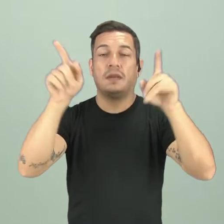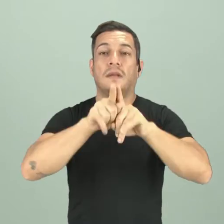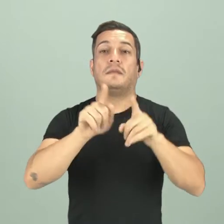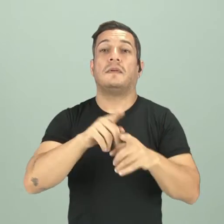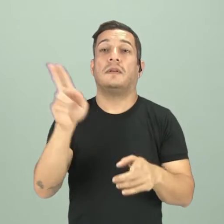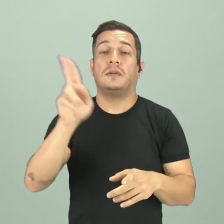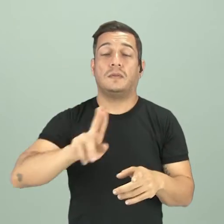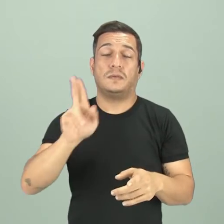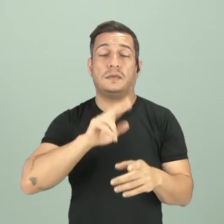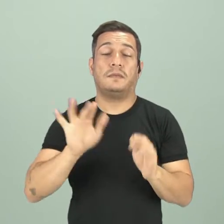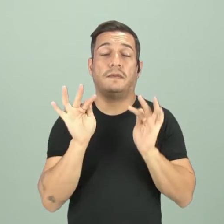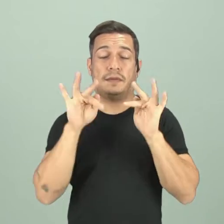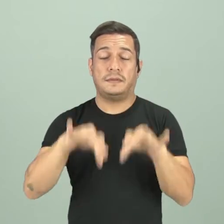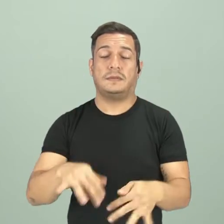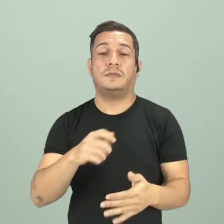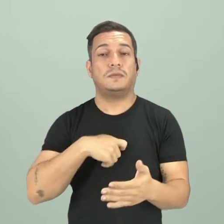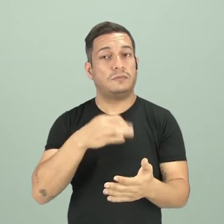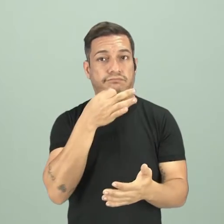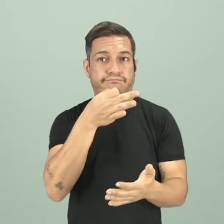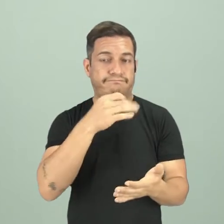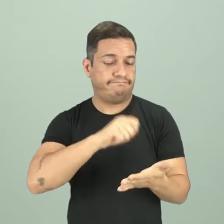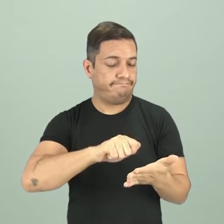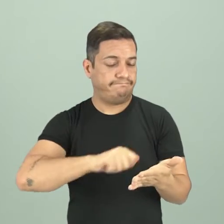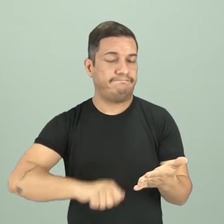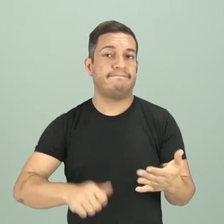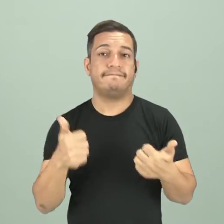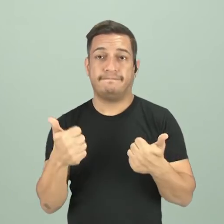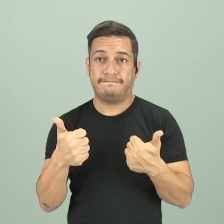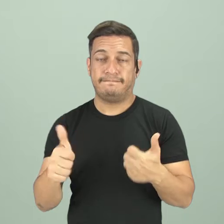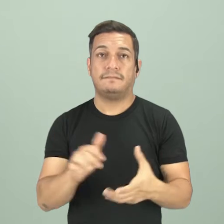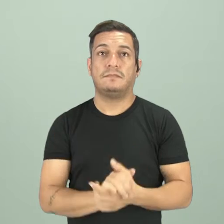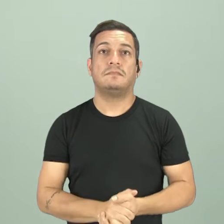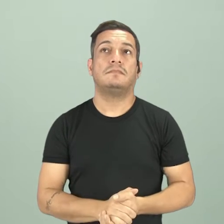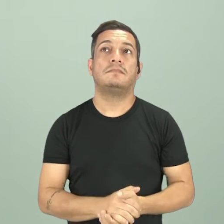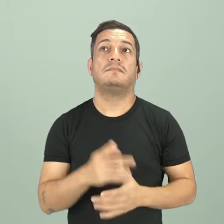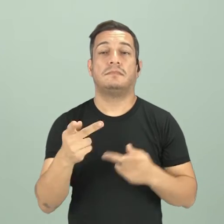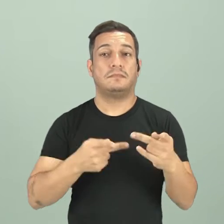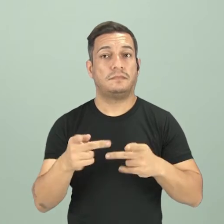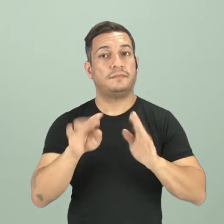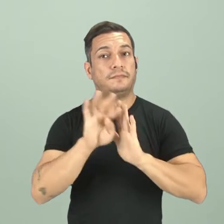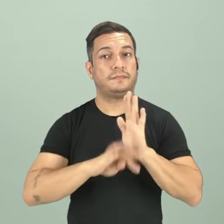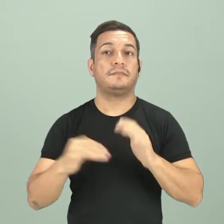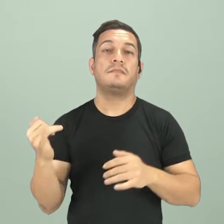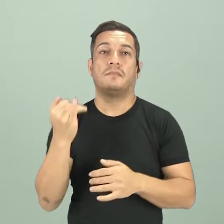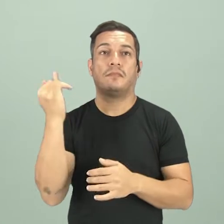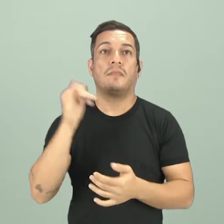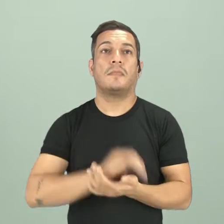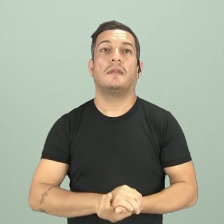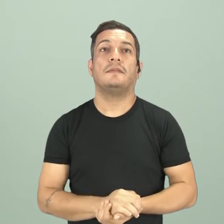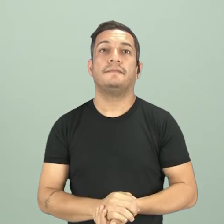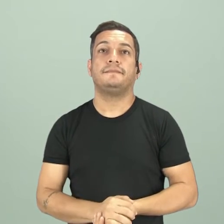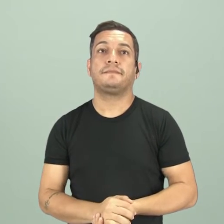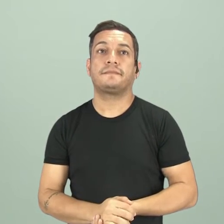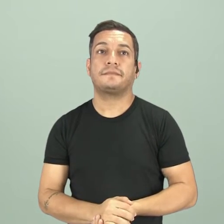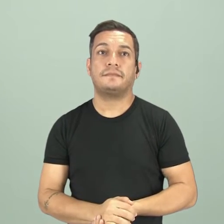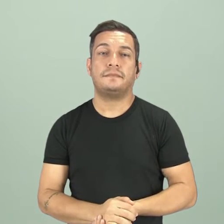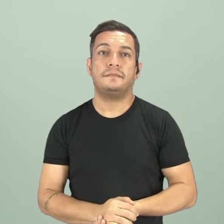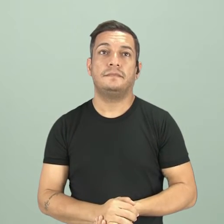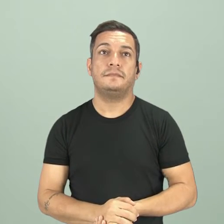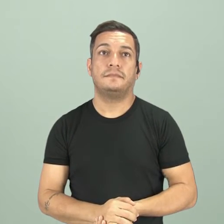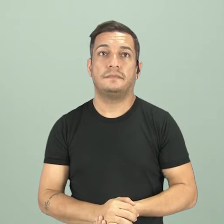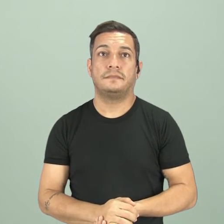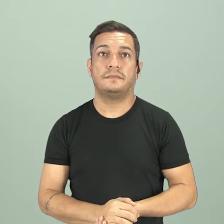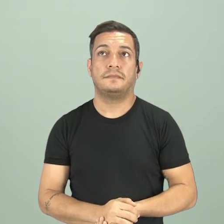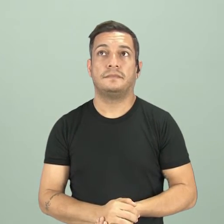tua conclusão para fazer o fechamento da tua argumentação. Tudo bem? Então o projeto de texto é muito importante, tá? Certo? Vamos